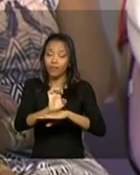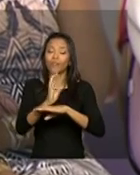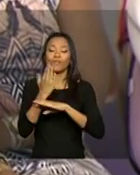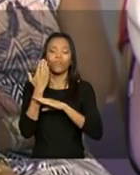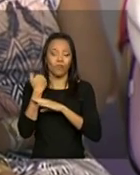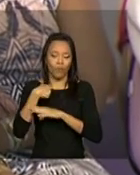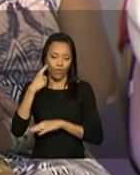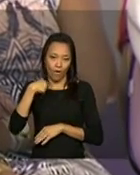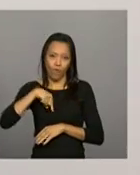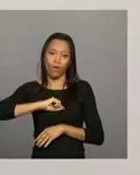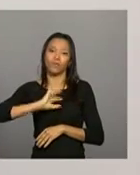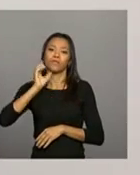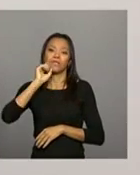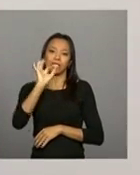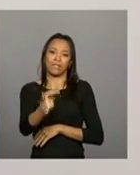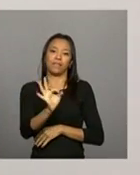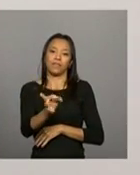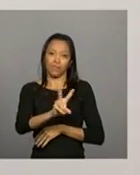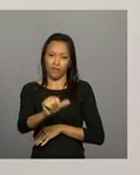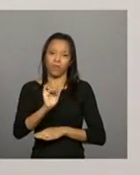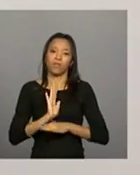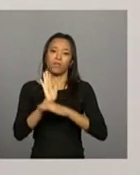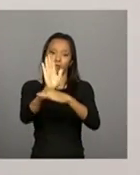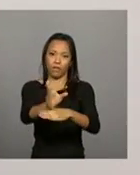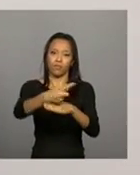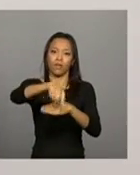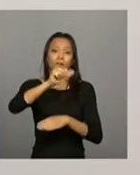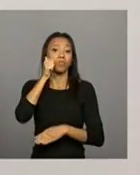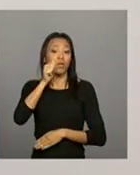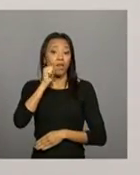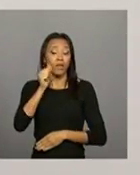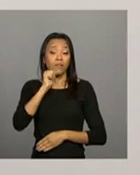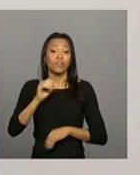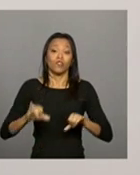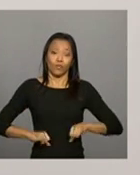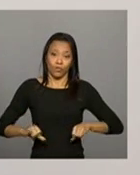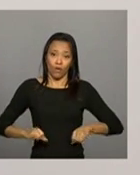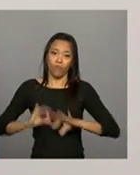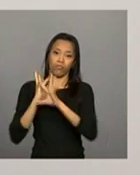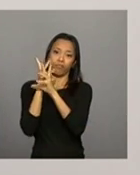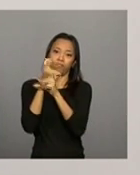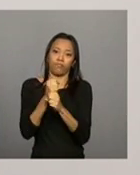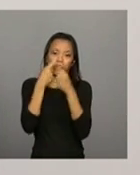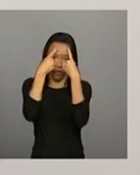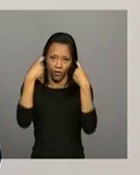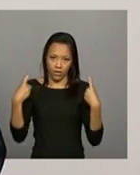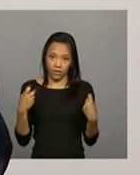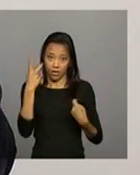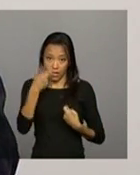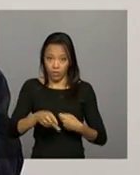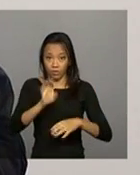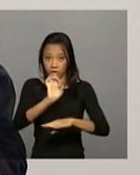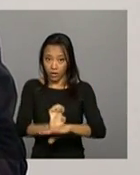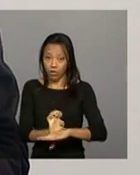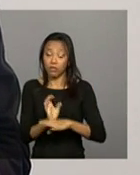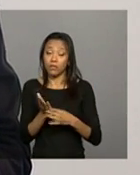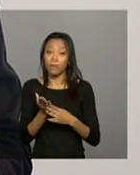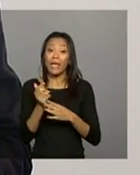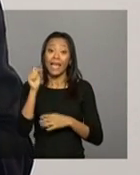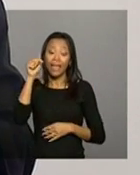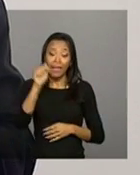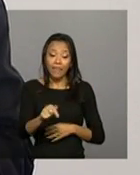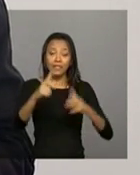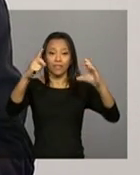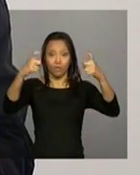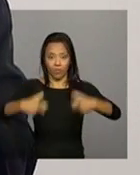prestar um melhor atendimento às mulheres vítimas de violência de Campo Grande e do Mato Grosso do Sul. Isso é um espaço para